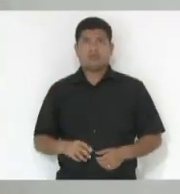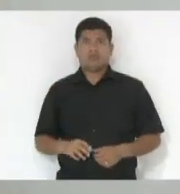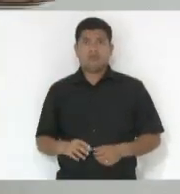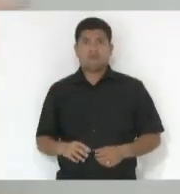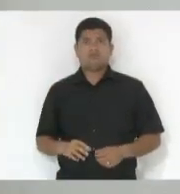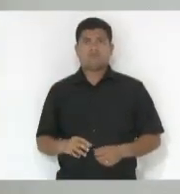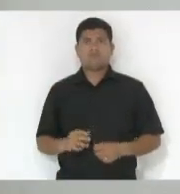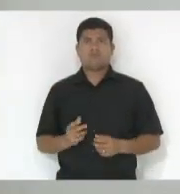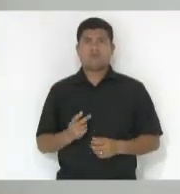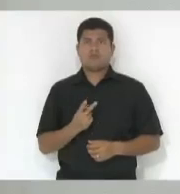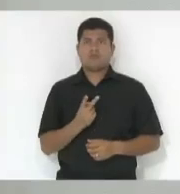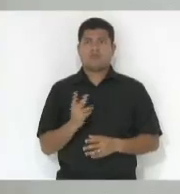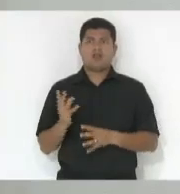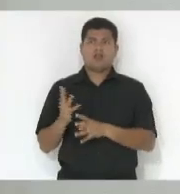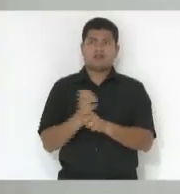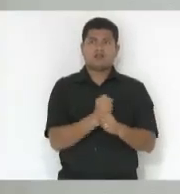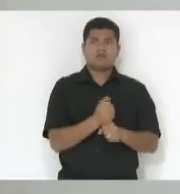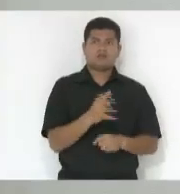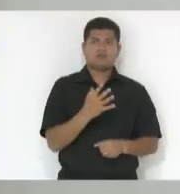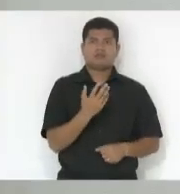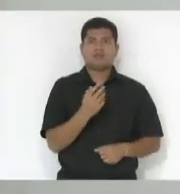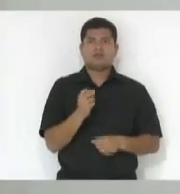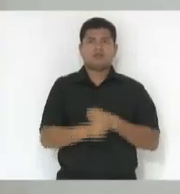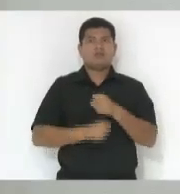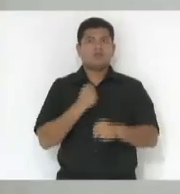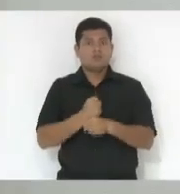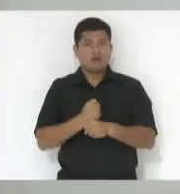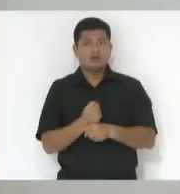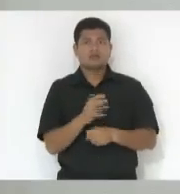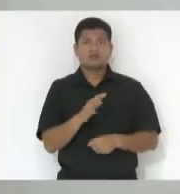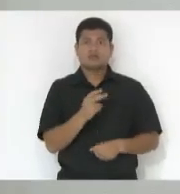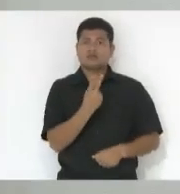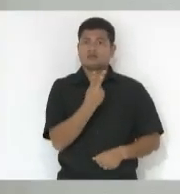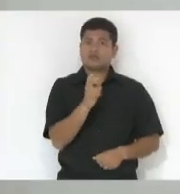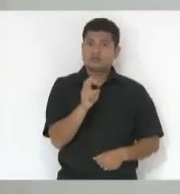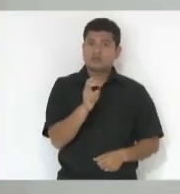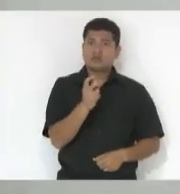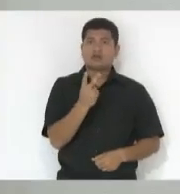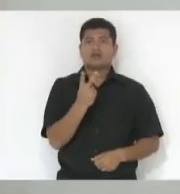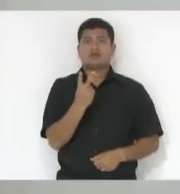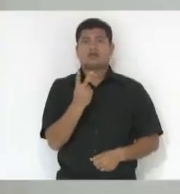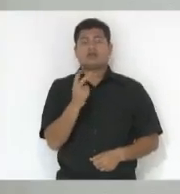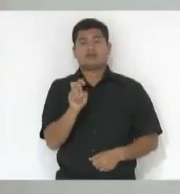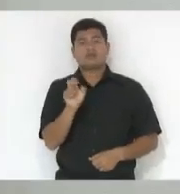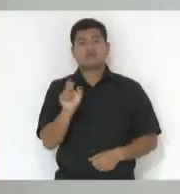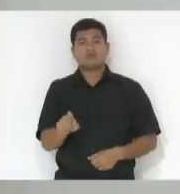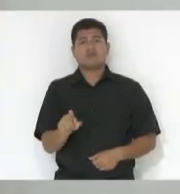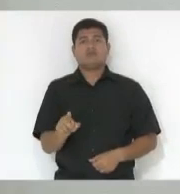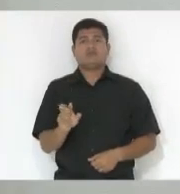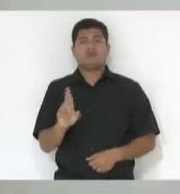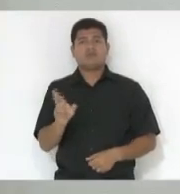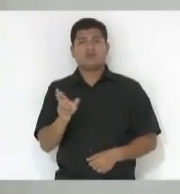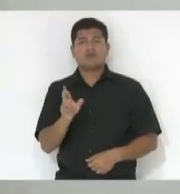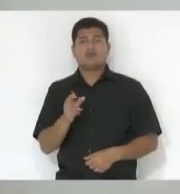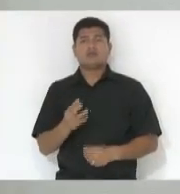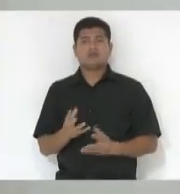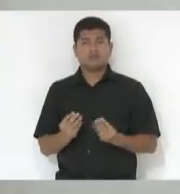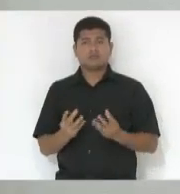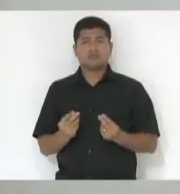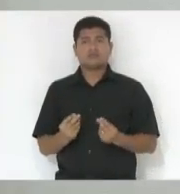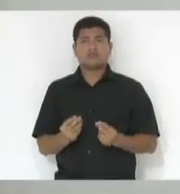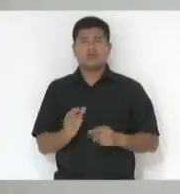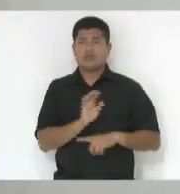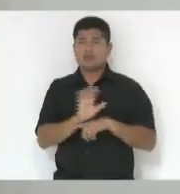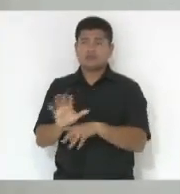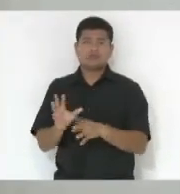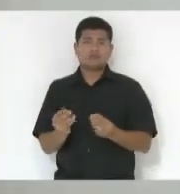12 meses são R$ 24, R$ 25.000. Reais. Isso ajuda em muito o atendimento dessas associações.